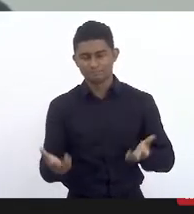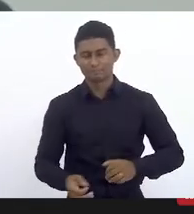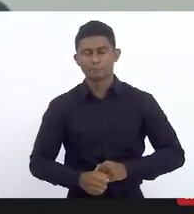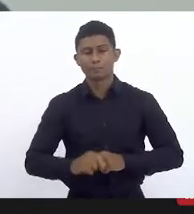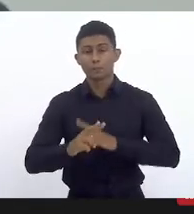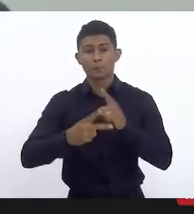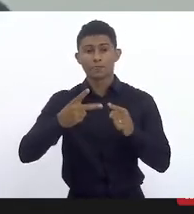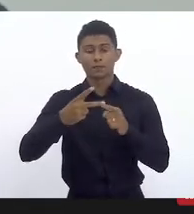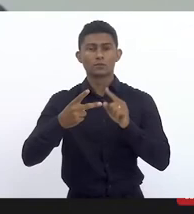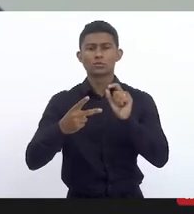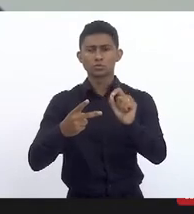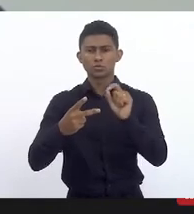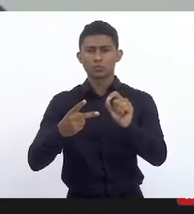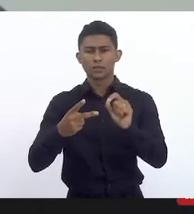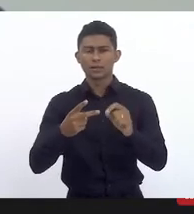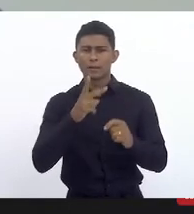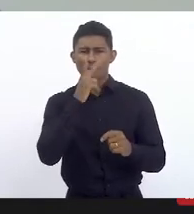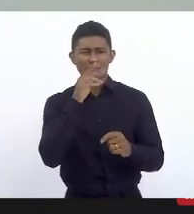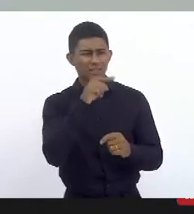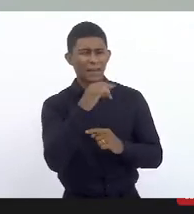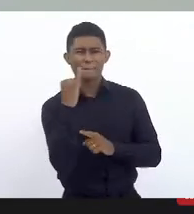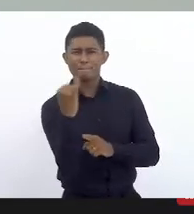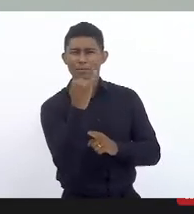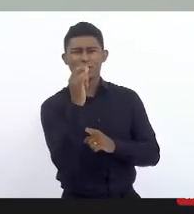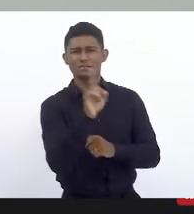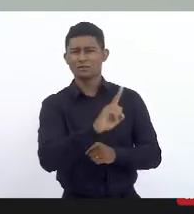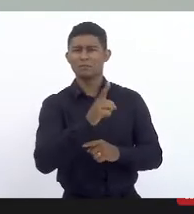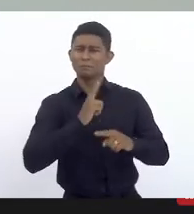perde importância porque ele já foi discutido de forma